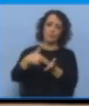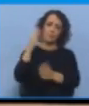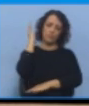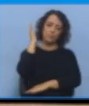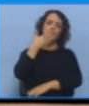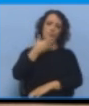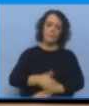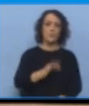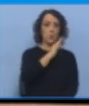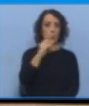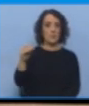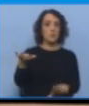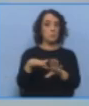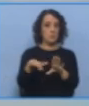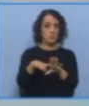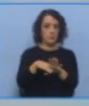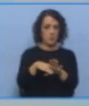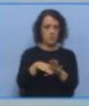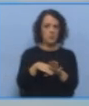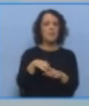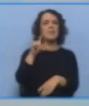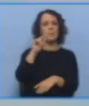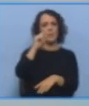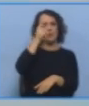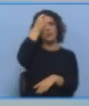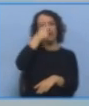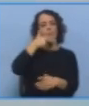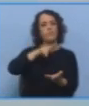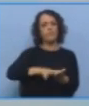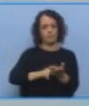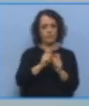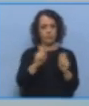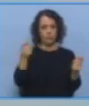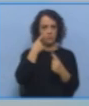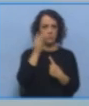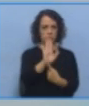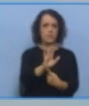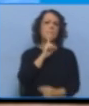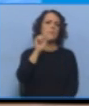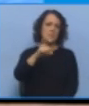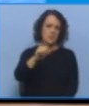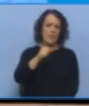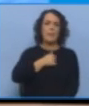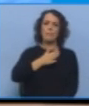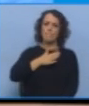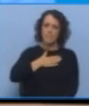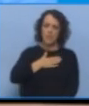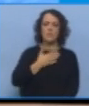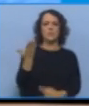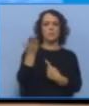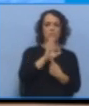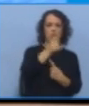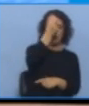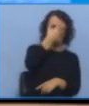marcante. 400 participantes e casos concretos vão passar ao longo dos dias do Congresso? Sim, vão passar casos de empresas, mas vão passar